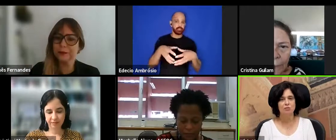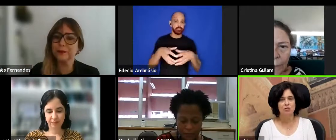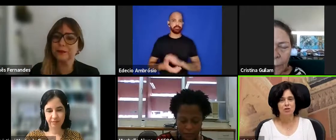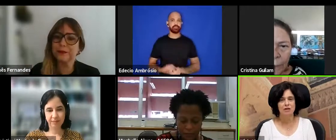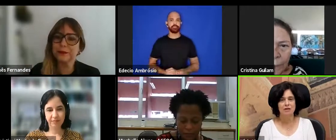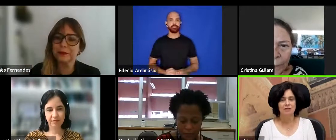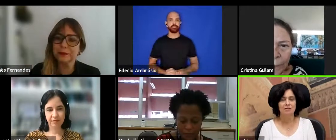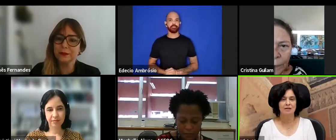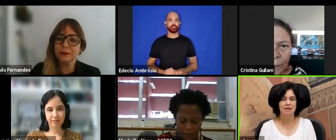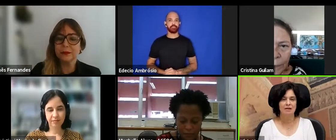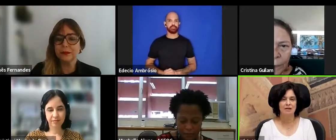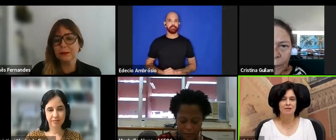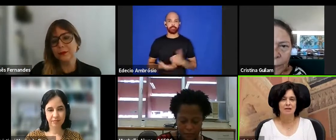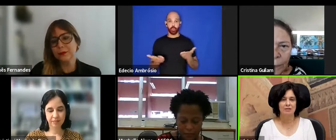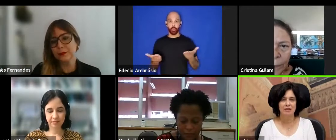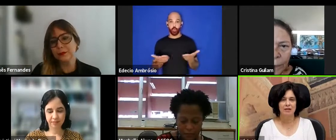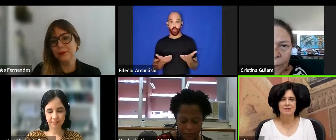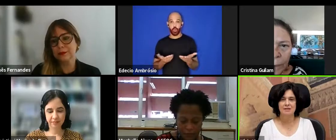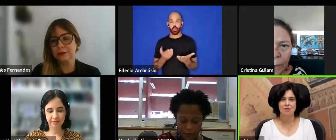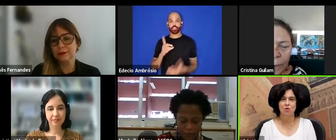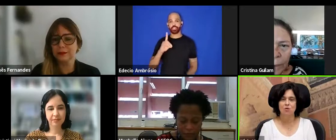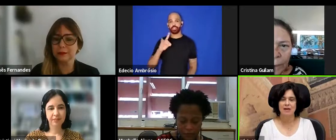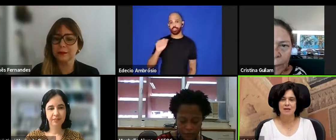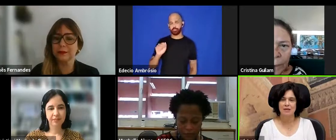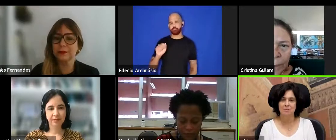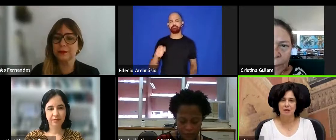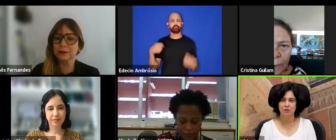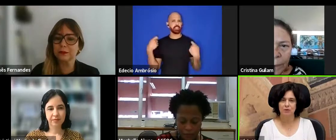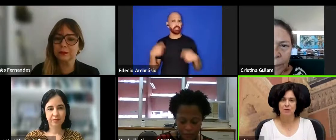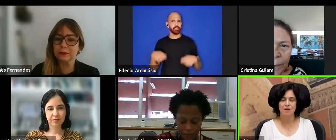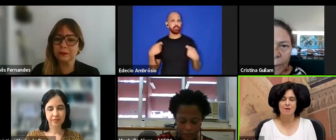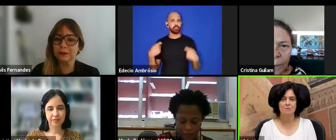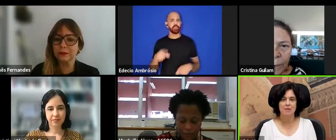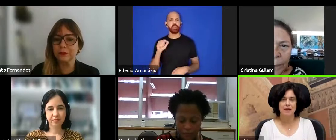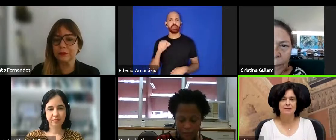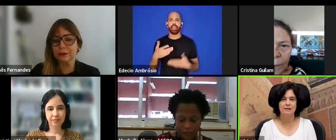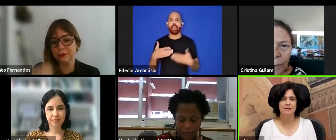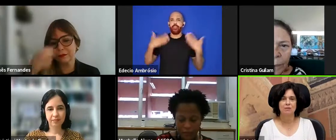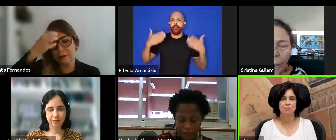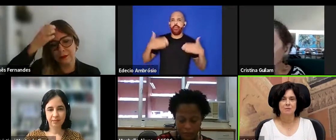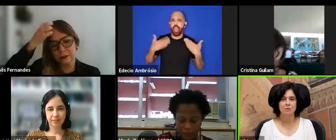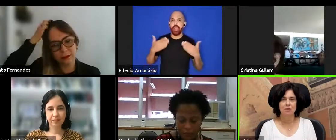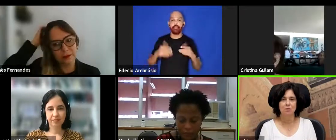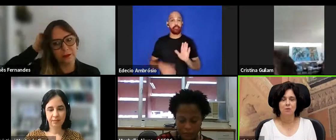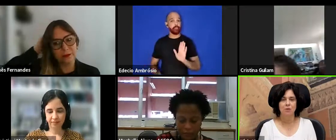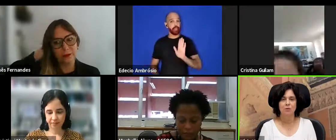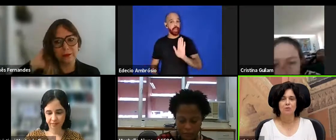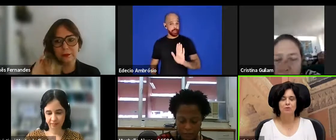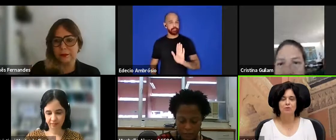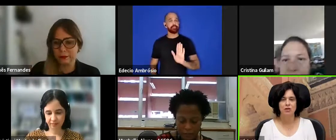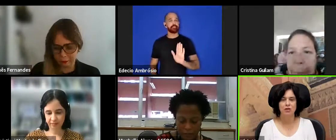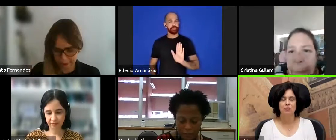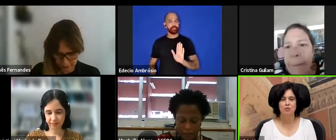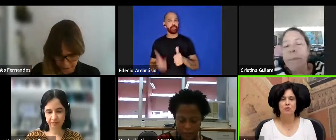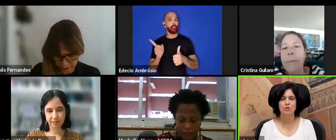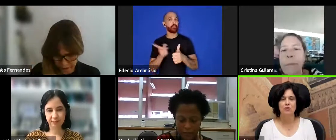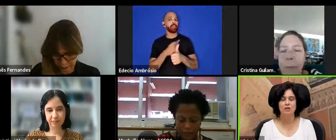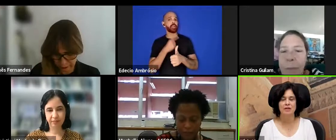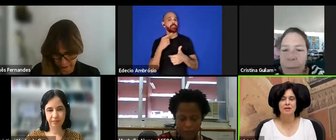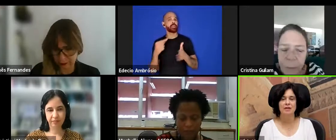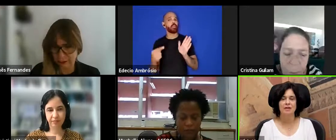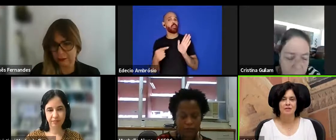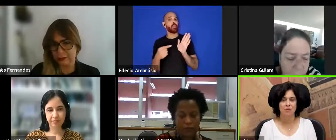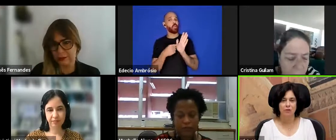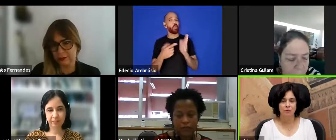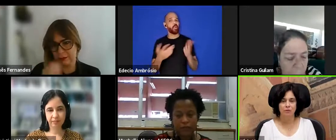é um dia que deveria ser de congraçamento, mas o primeiro ponto do dia de